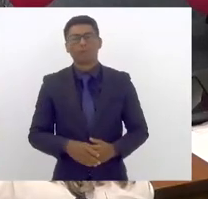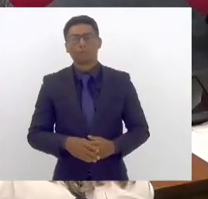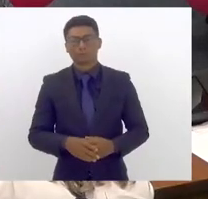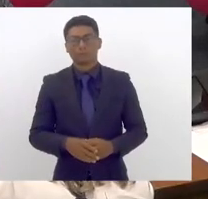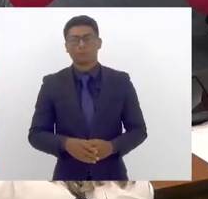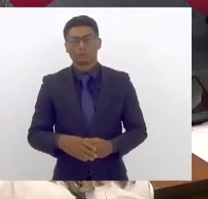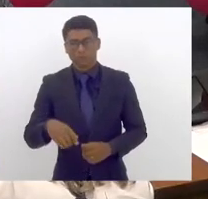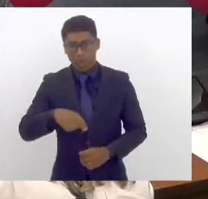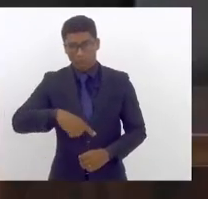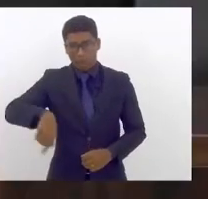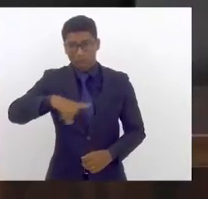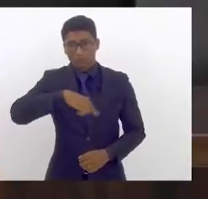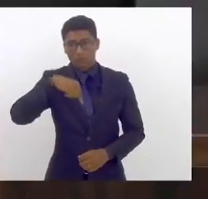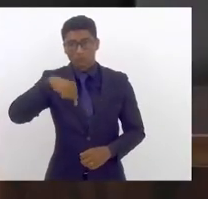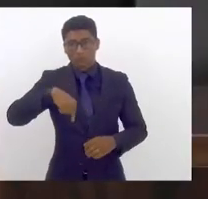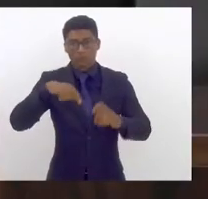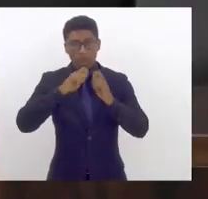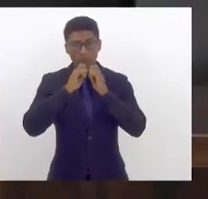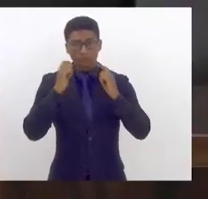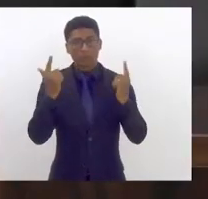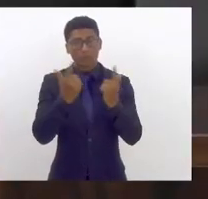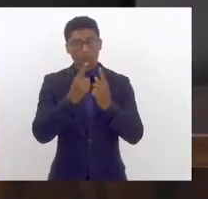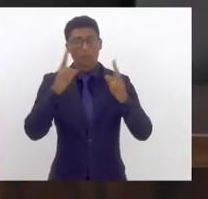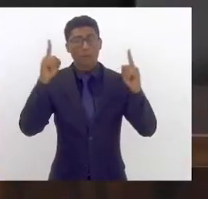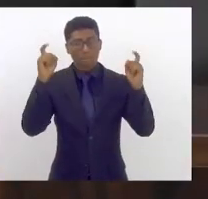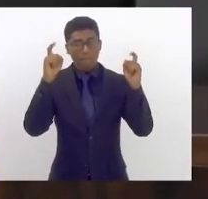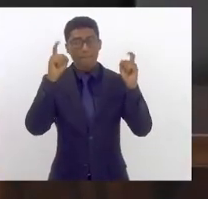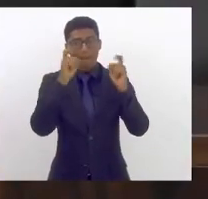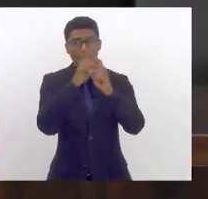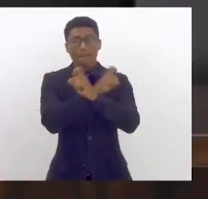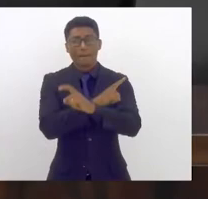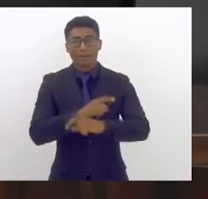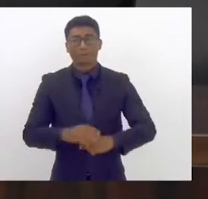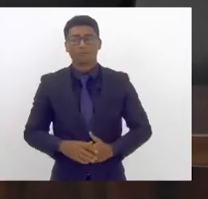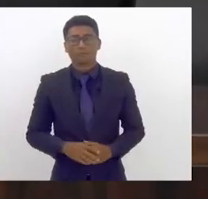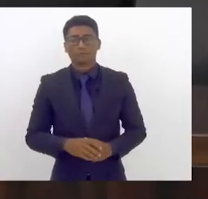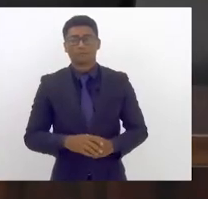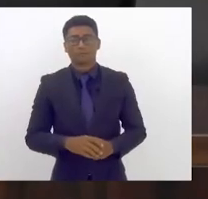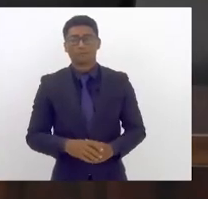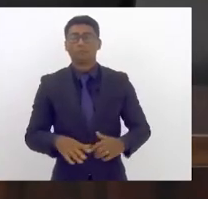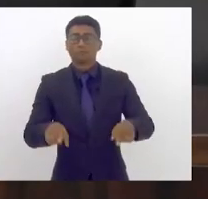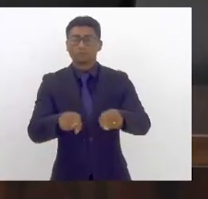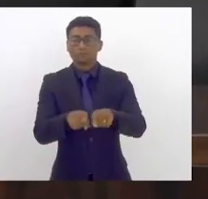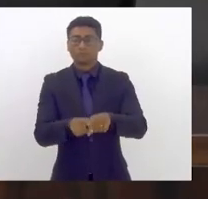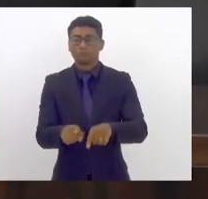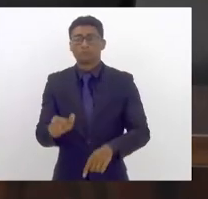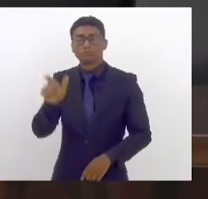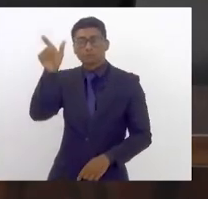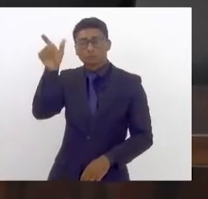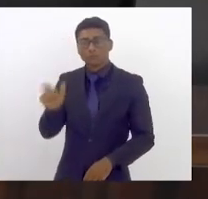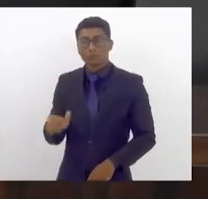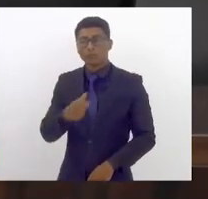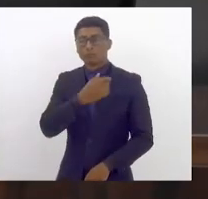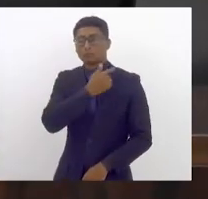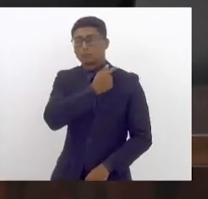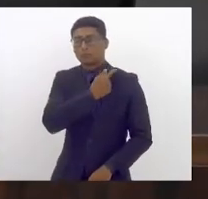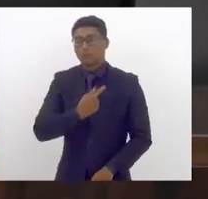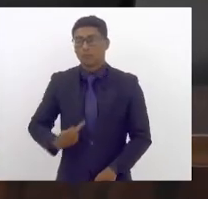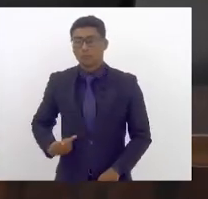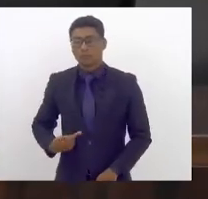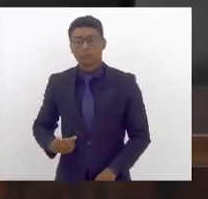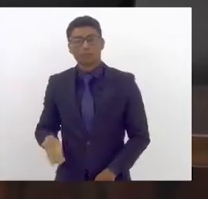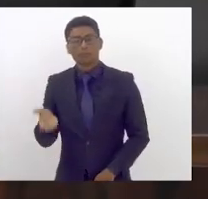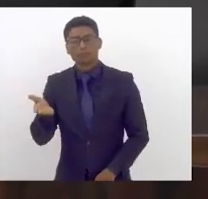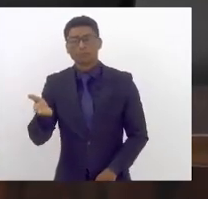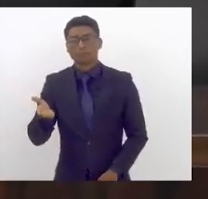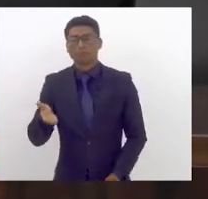que tivemos aqui na casa lembrar que o novo Governador né o governador que nunca